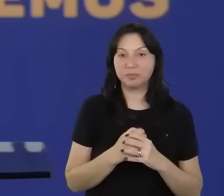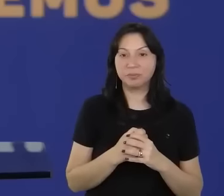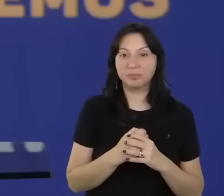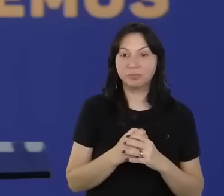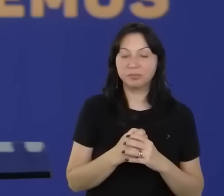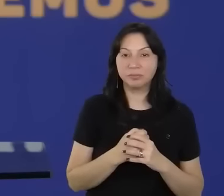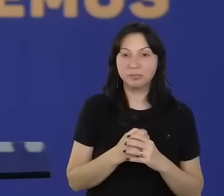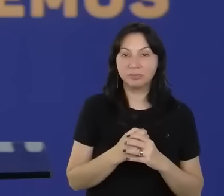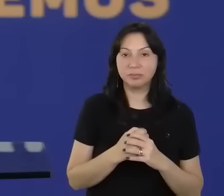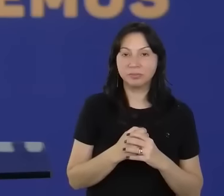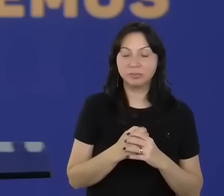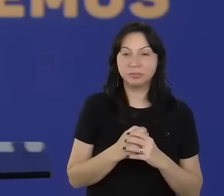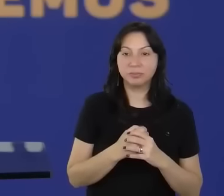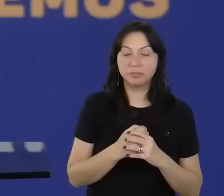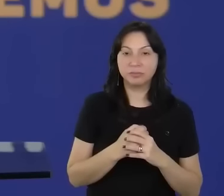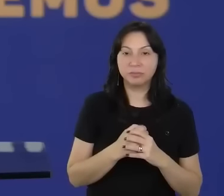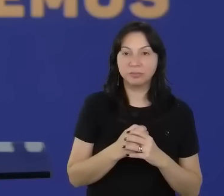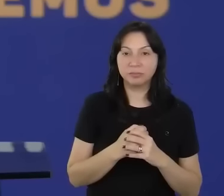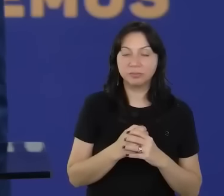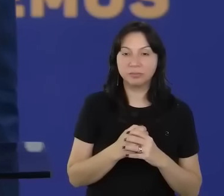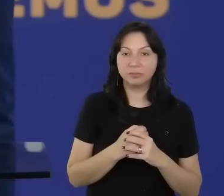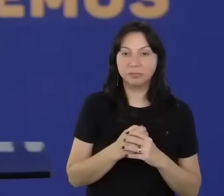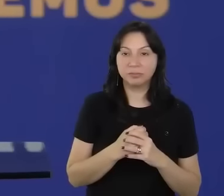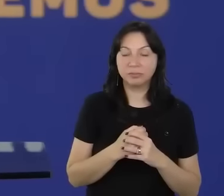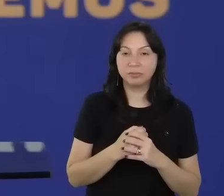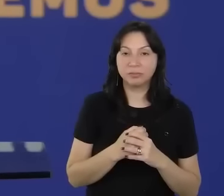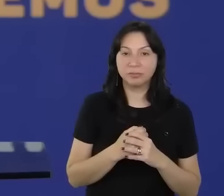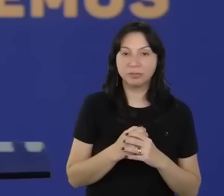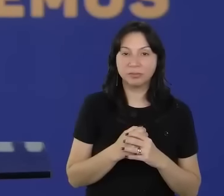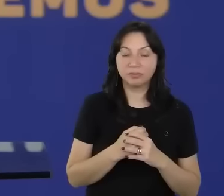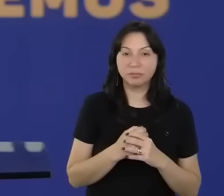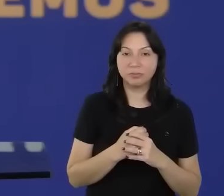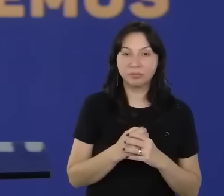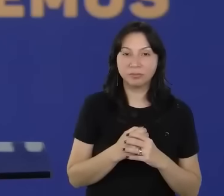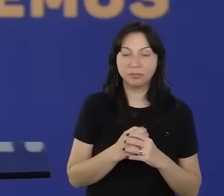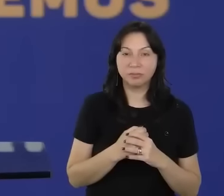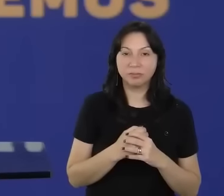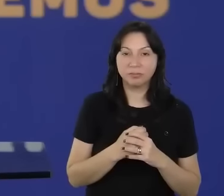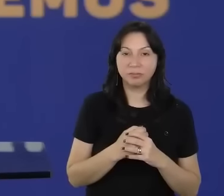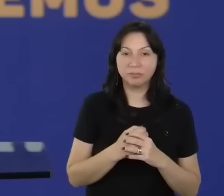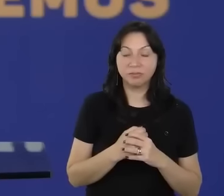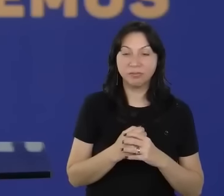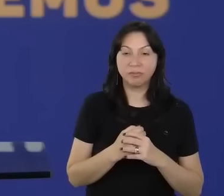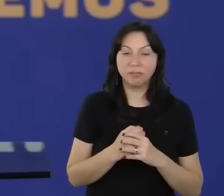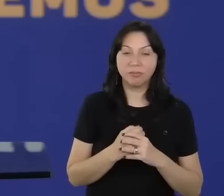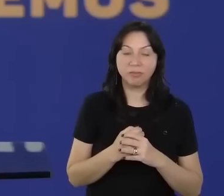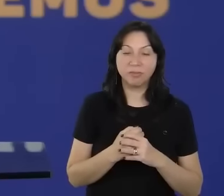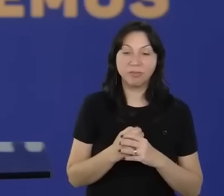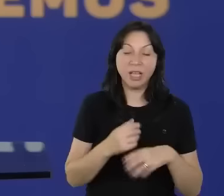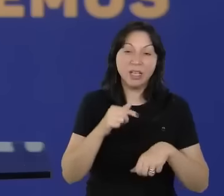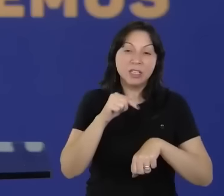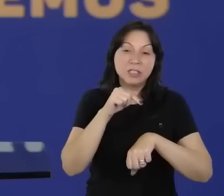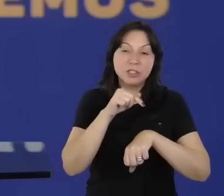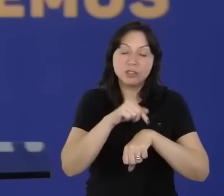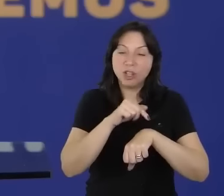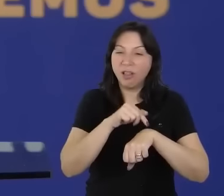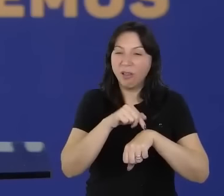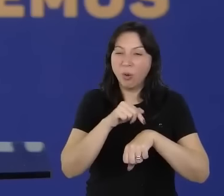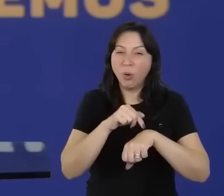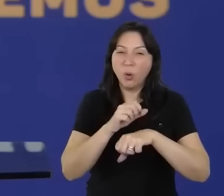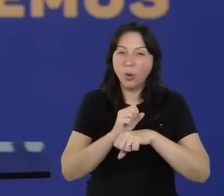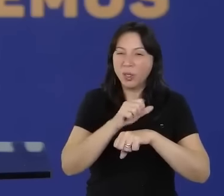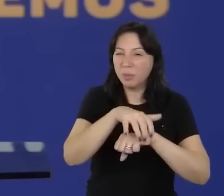a segunda vigília de meia-noite às 3 da madrugada a terceira vigília e de 3 da madrugada às 6 da manhã a quarta vigília eles quando entraram nesse barco